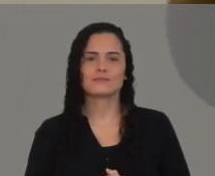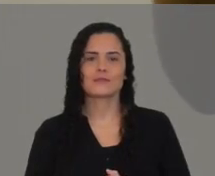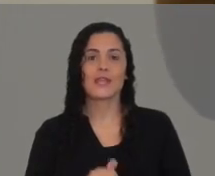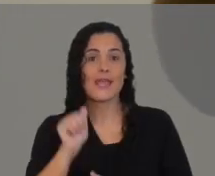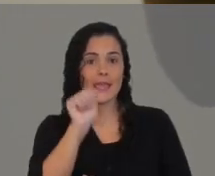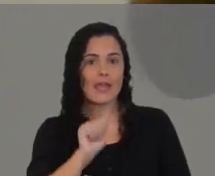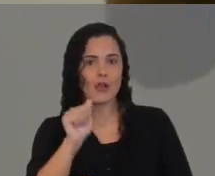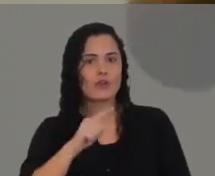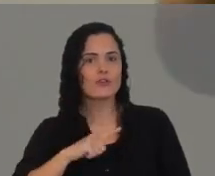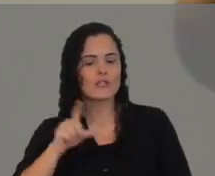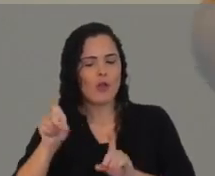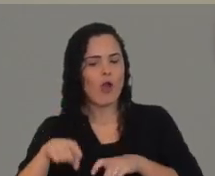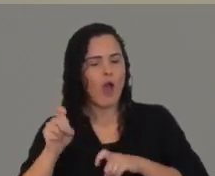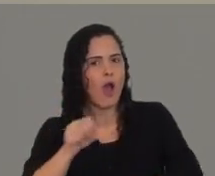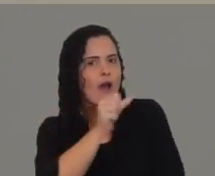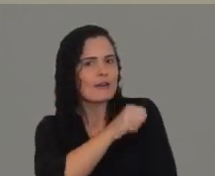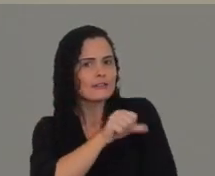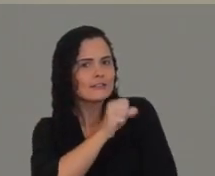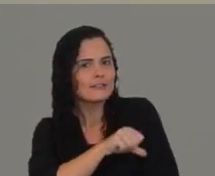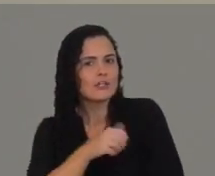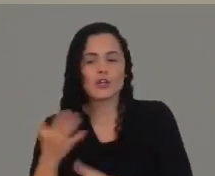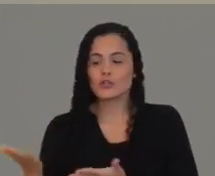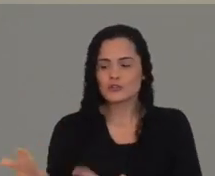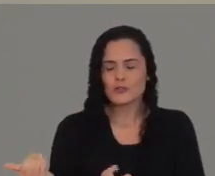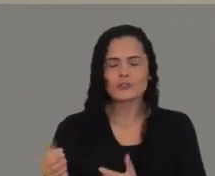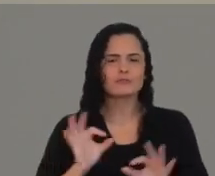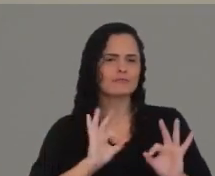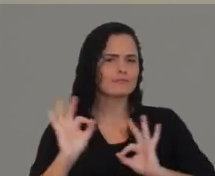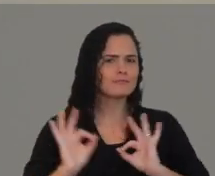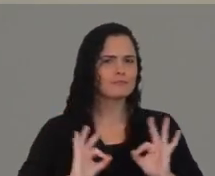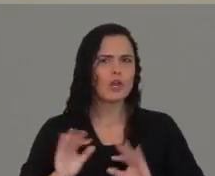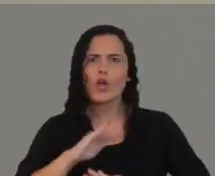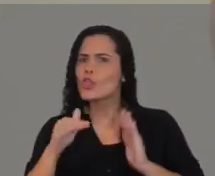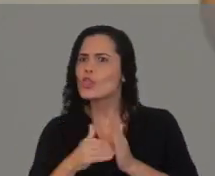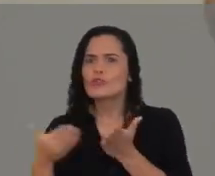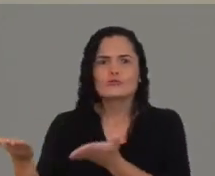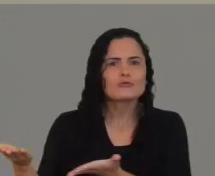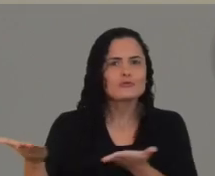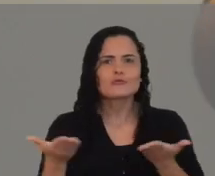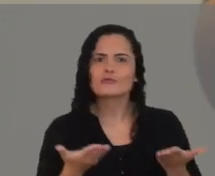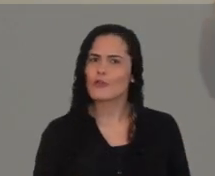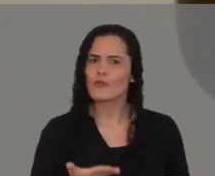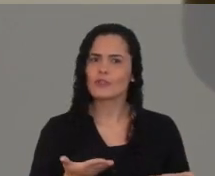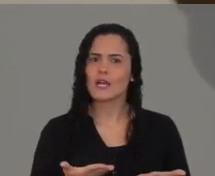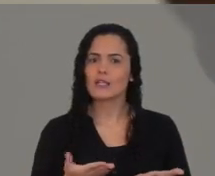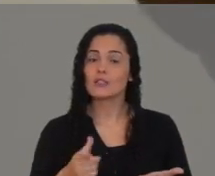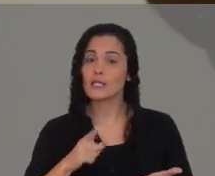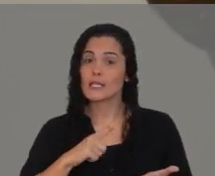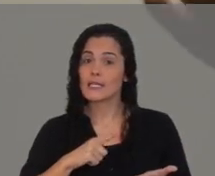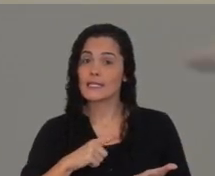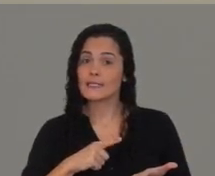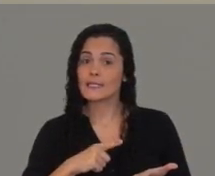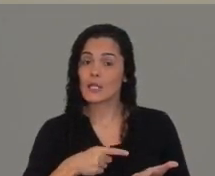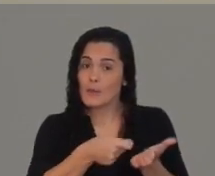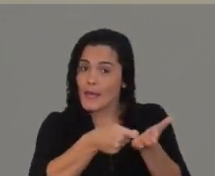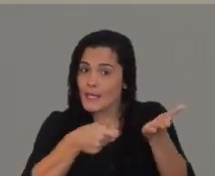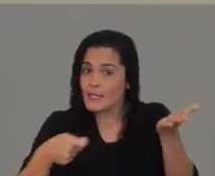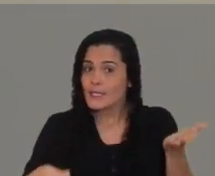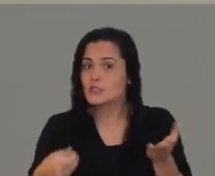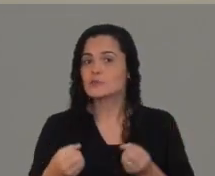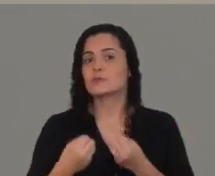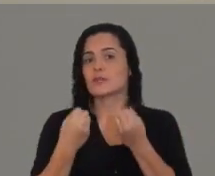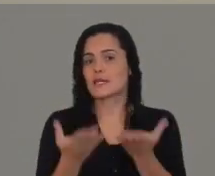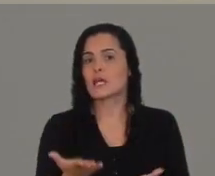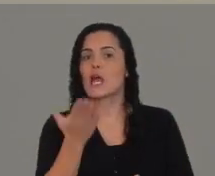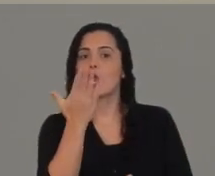agosto vai rolar o Roça em Rio, que está sendo promovido pela nossa juventude. Todos estão mais do que convidados. Uma listinha para